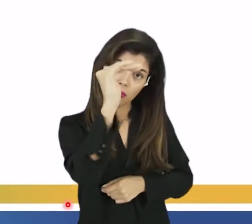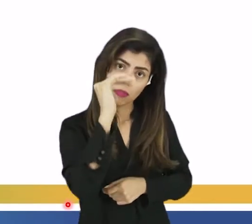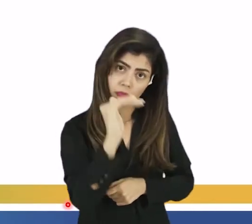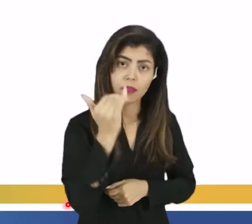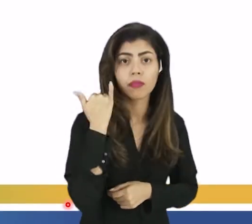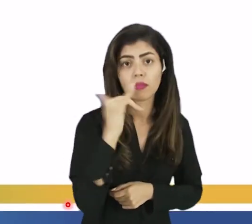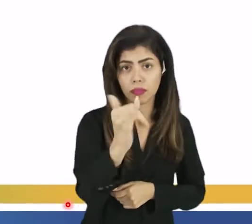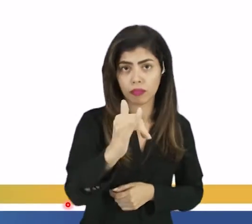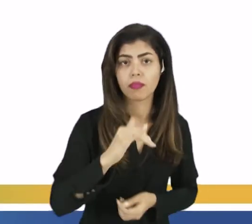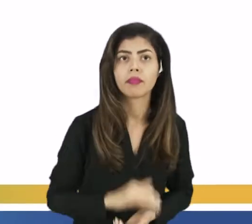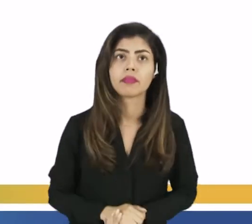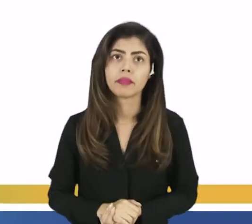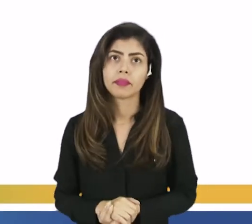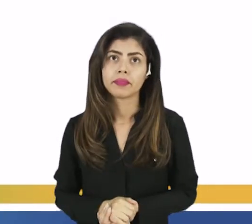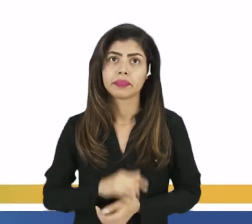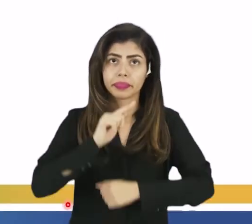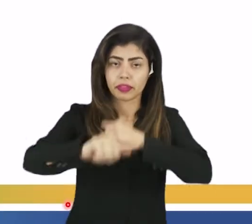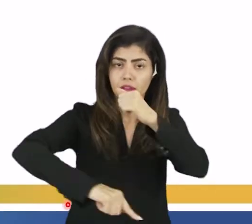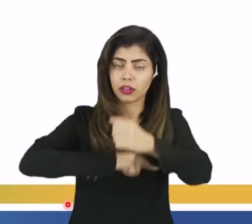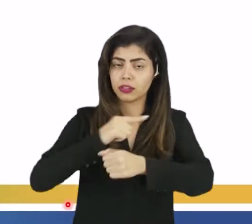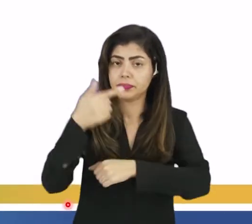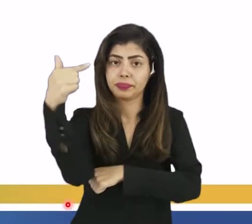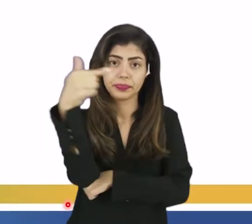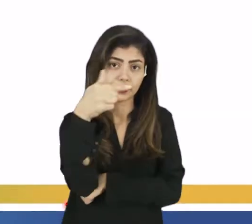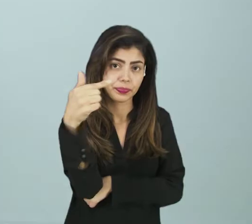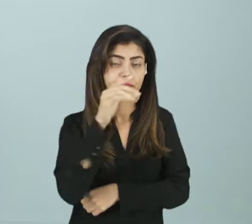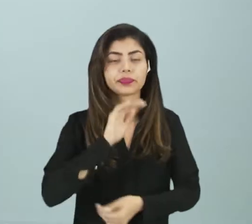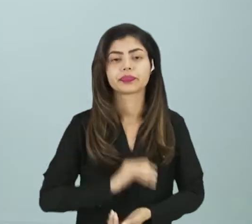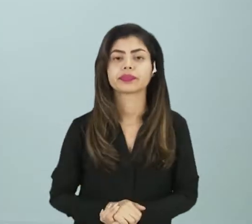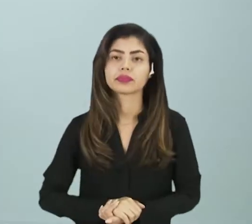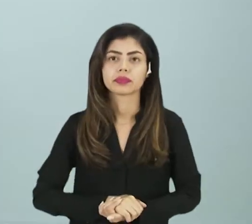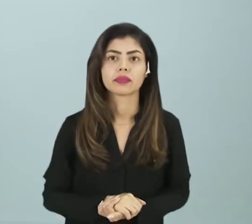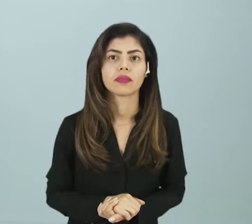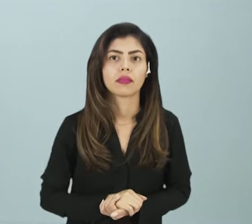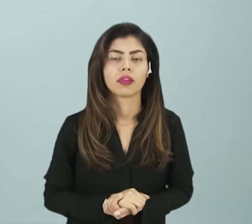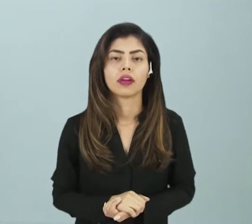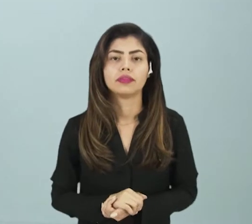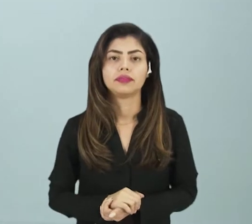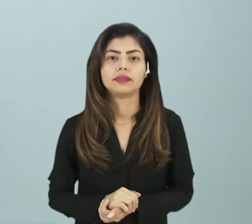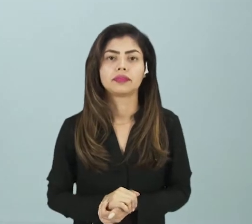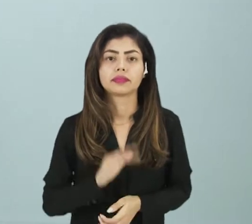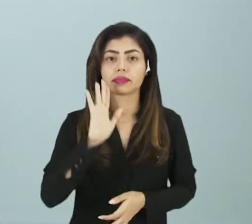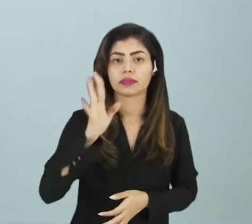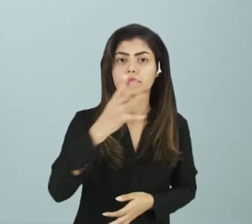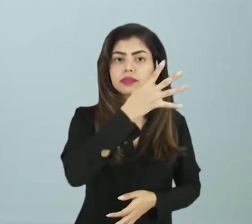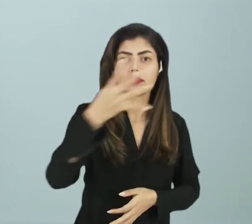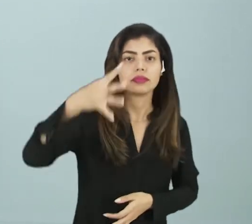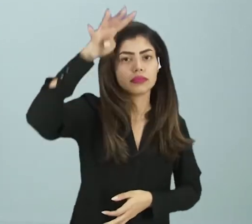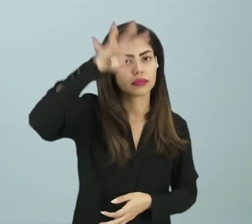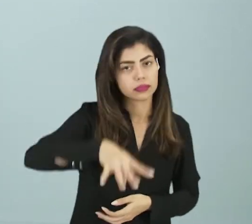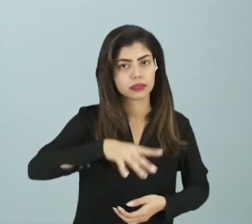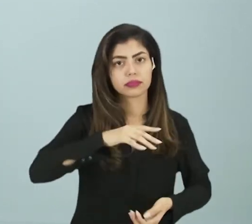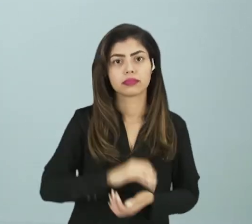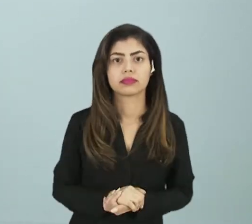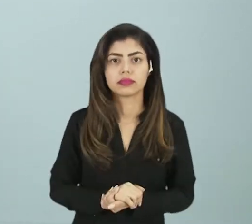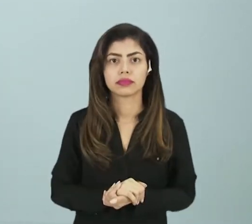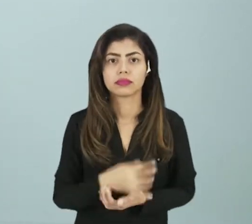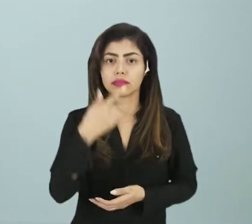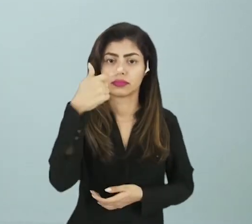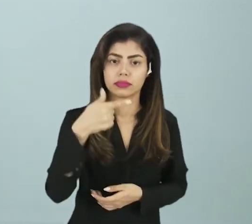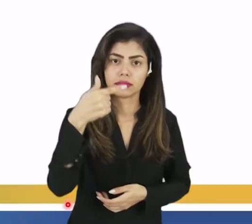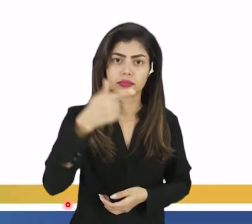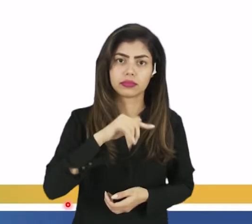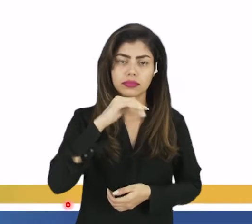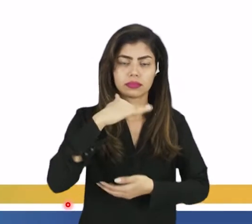eletrônicas estão por exemplo no átomo nós temos sete camadas eletrônicas e na tabela periódica nós temos sete